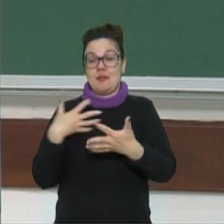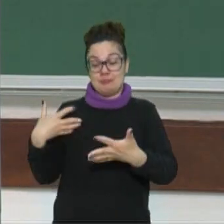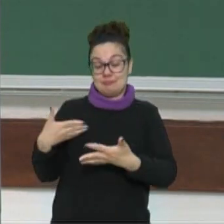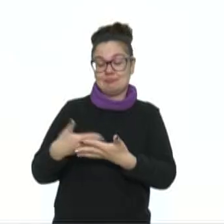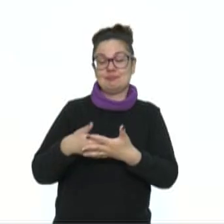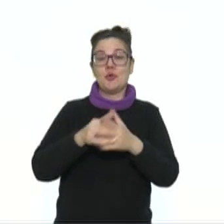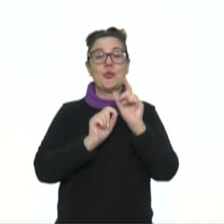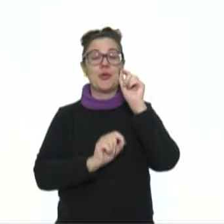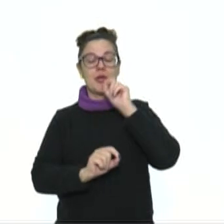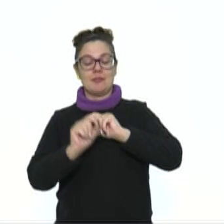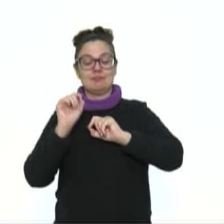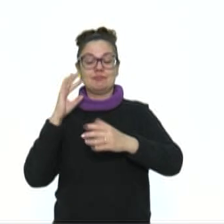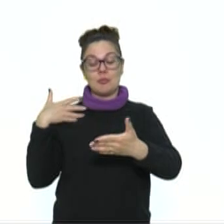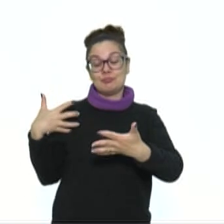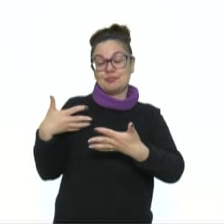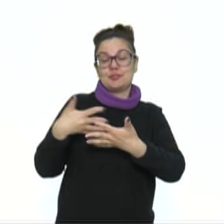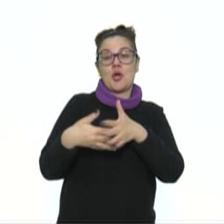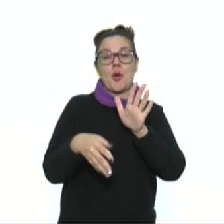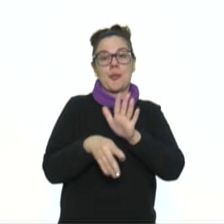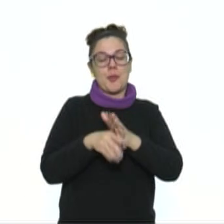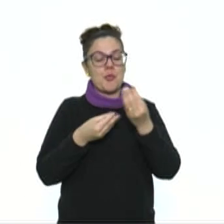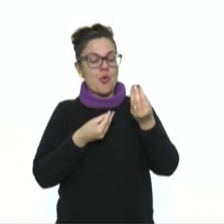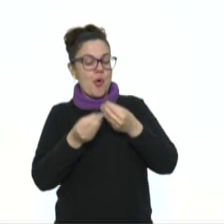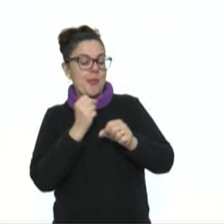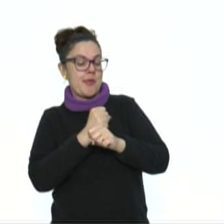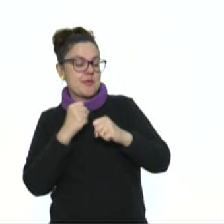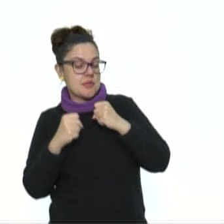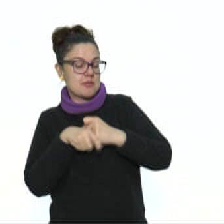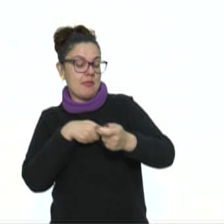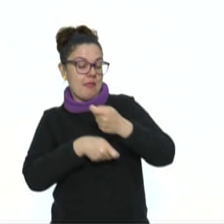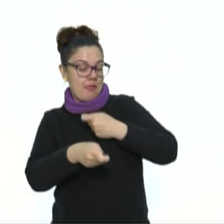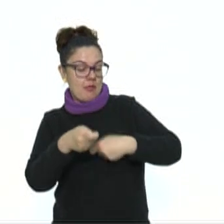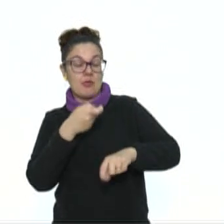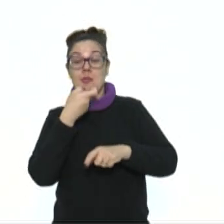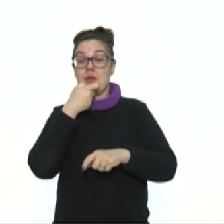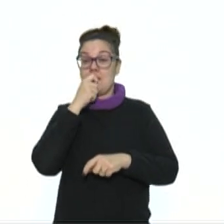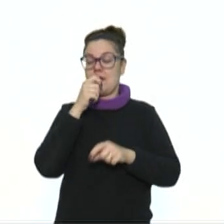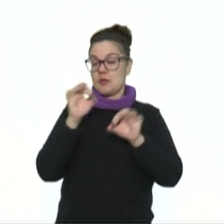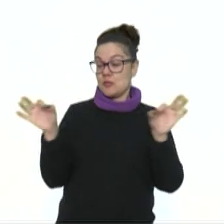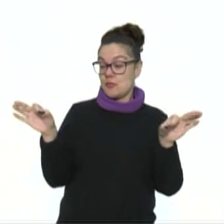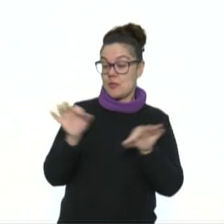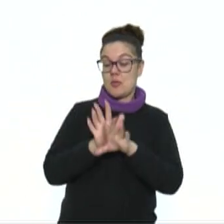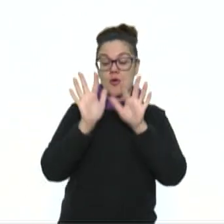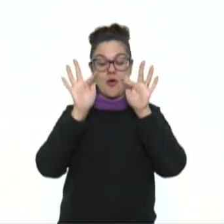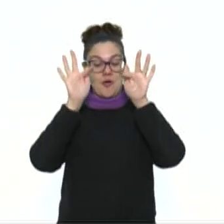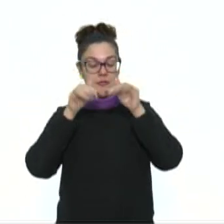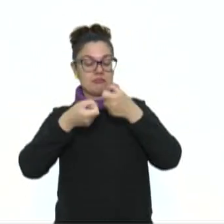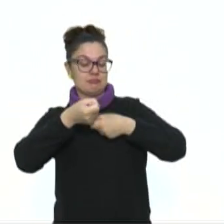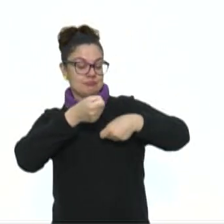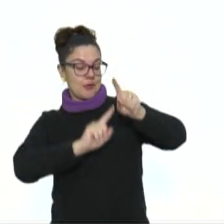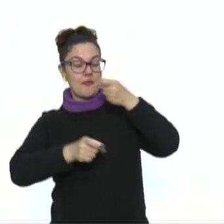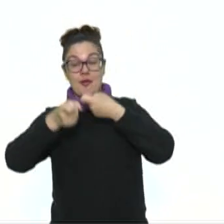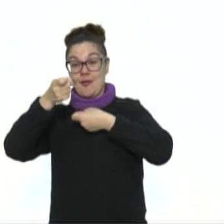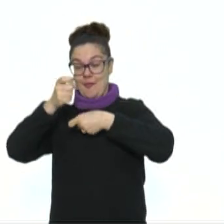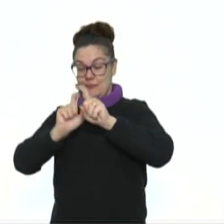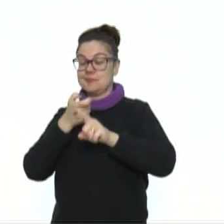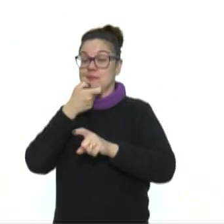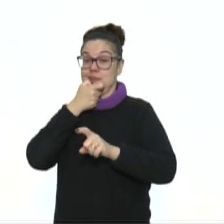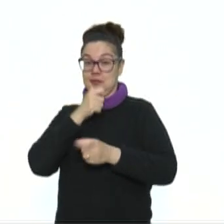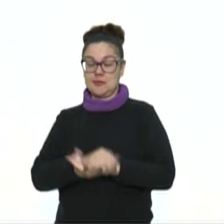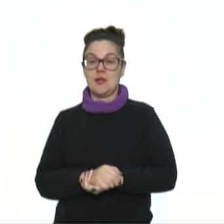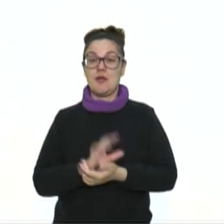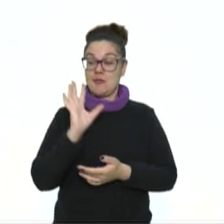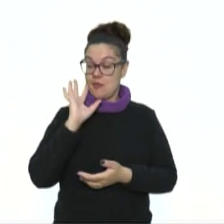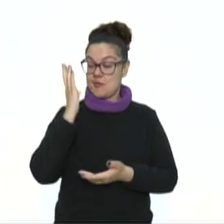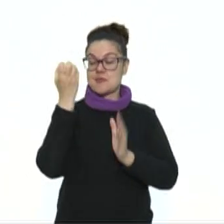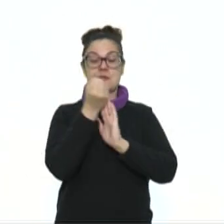conteúdos. Revisamos aí sobre as condições sociais e econômicas da Inglaterra após a Revolução Puritana e a Revolução Gloriosa,